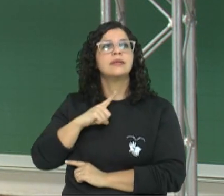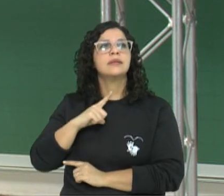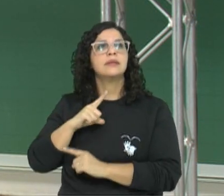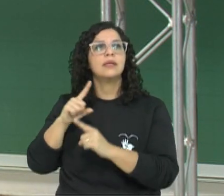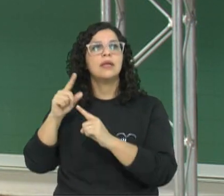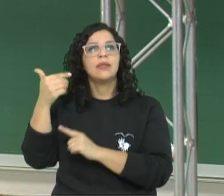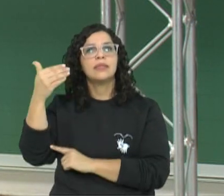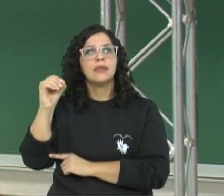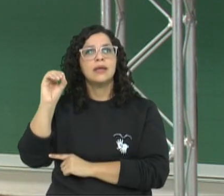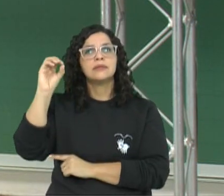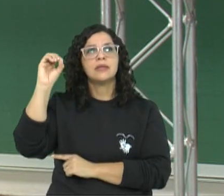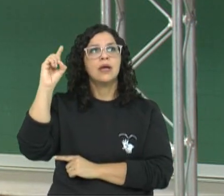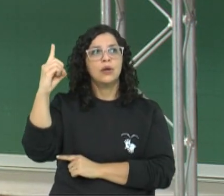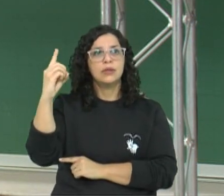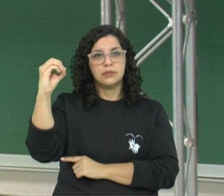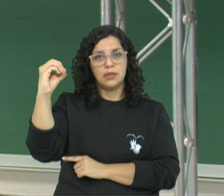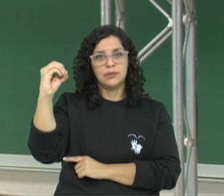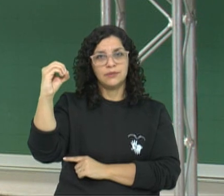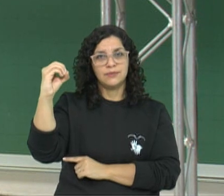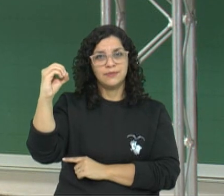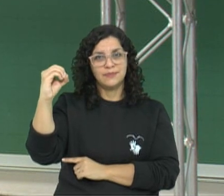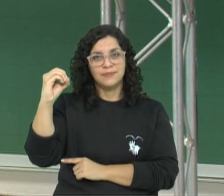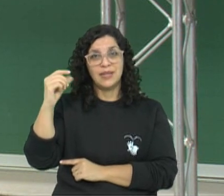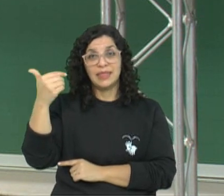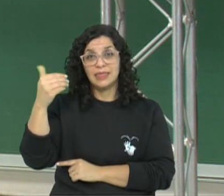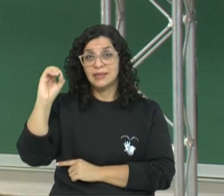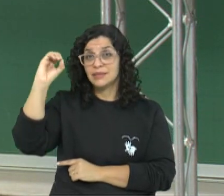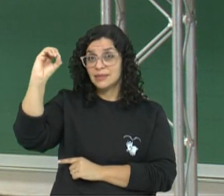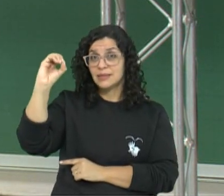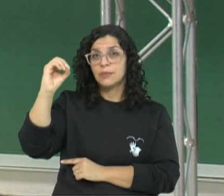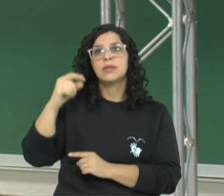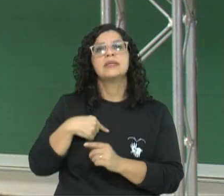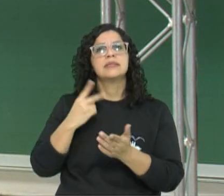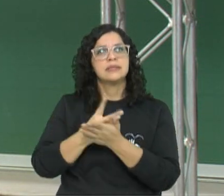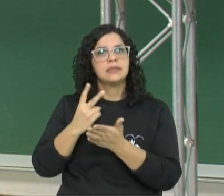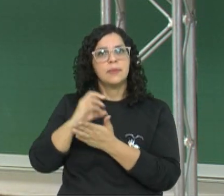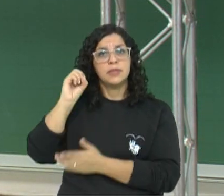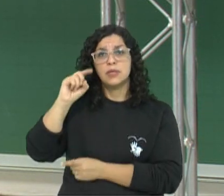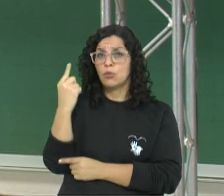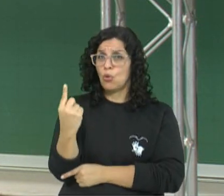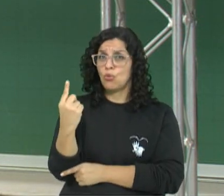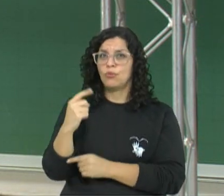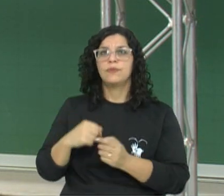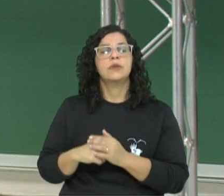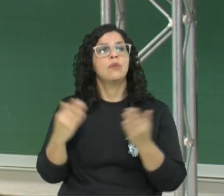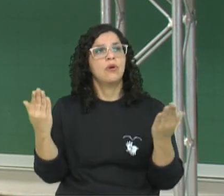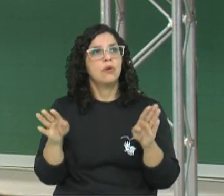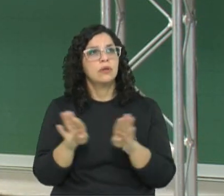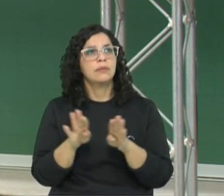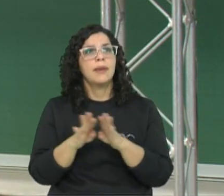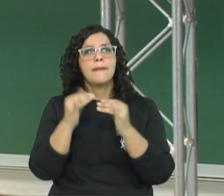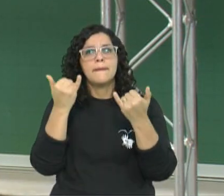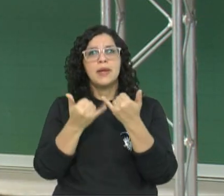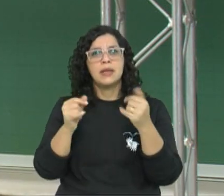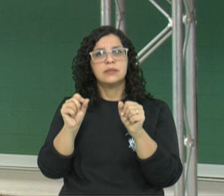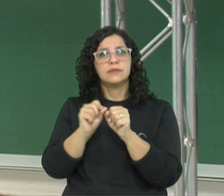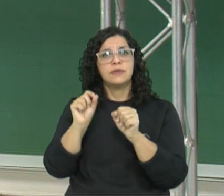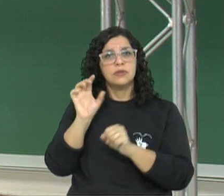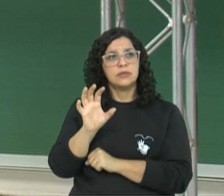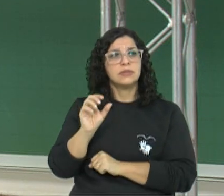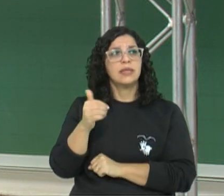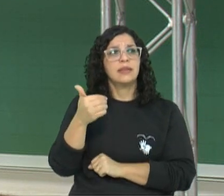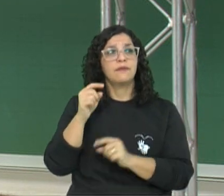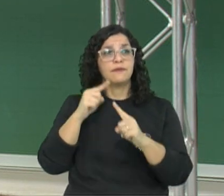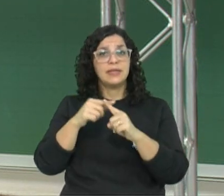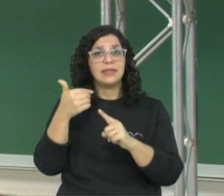tenho uma base 10 elevada a 0, certo? Porque eu sei que todo mundo elevado a 0 é 1. Então, é como se eu estivesse fazendo isso aqui, ó,